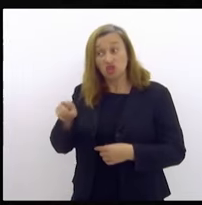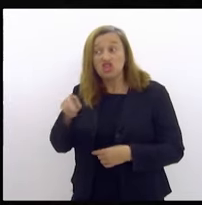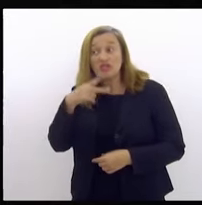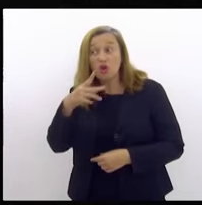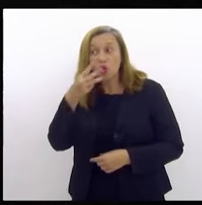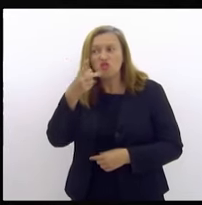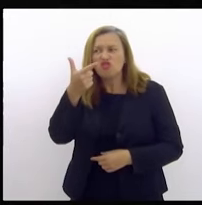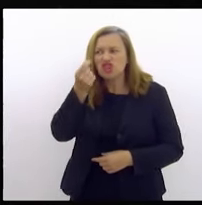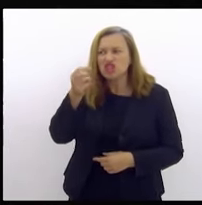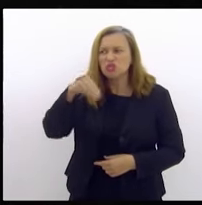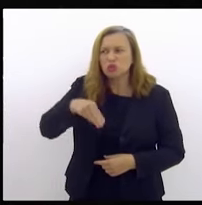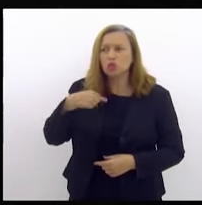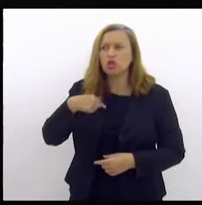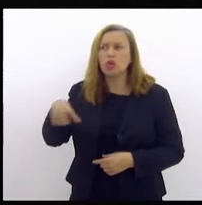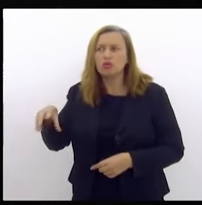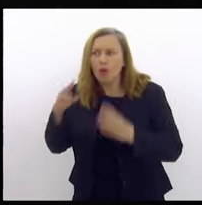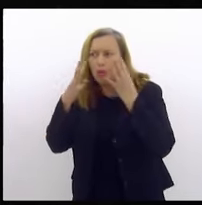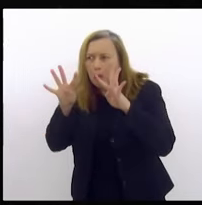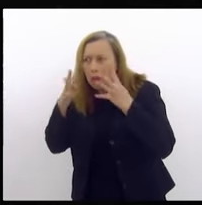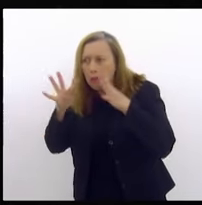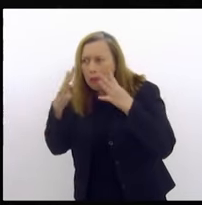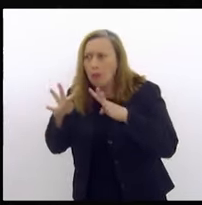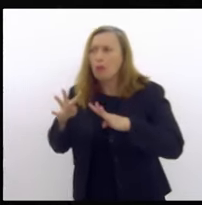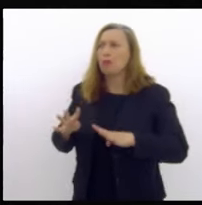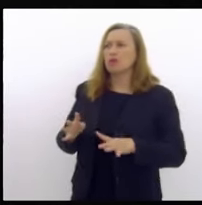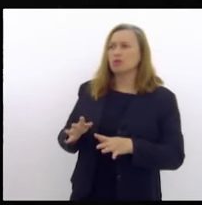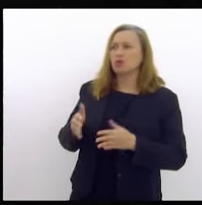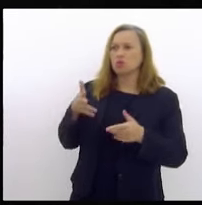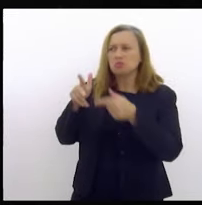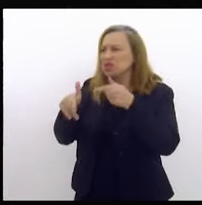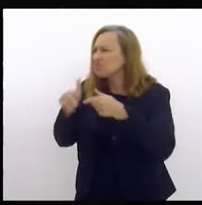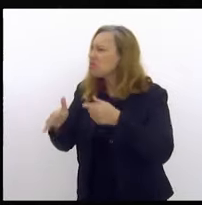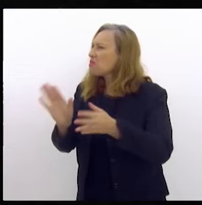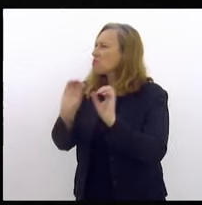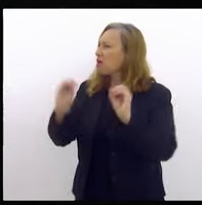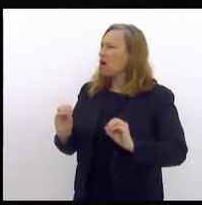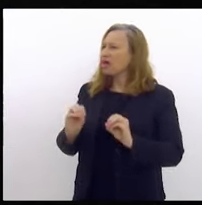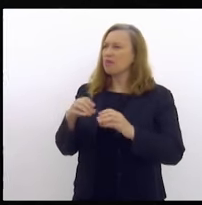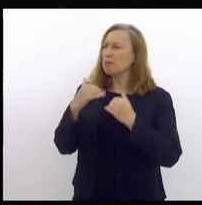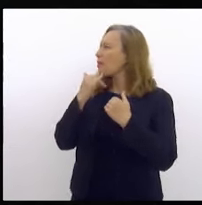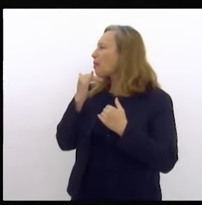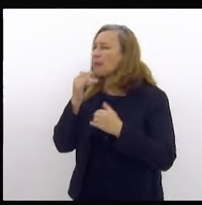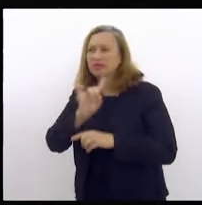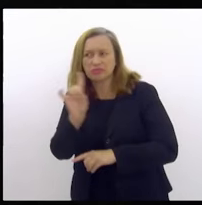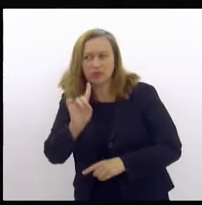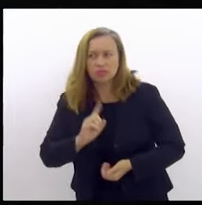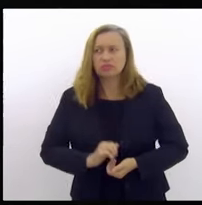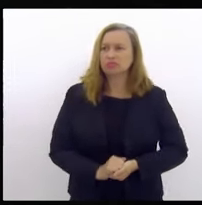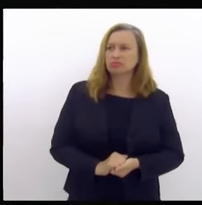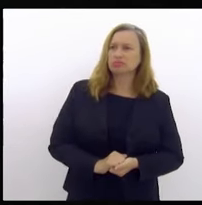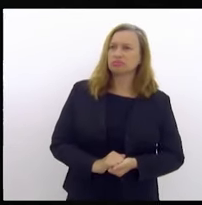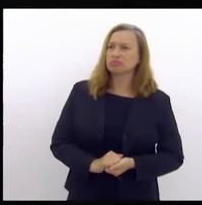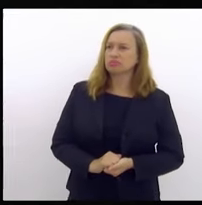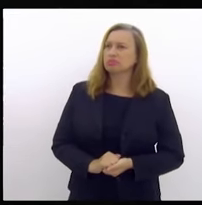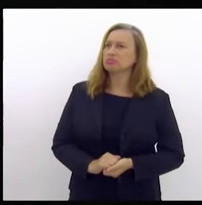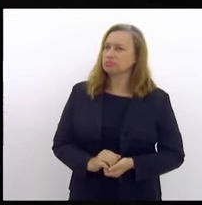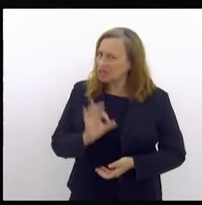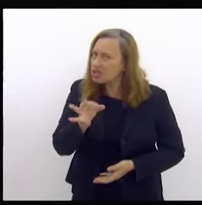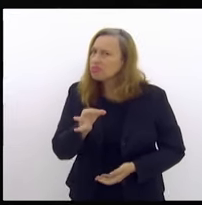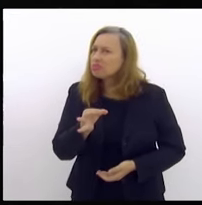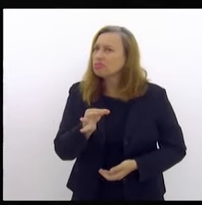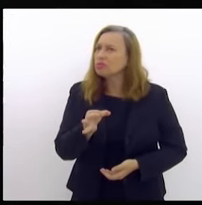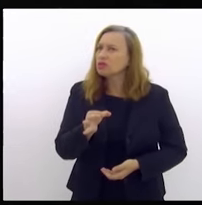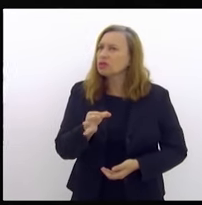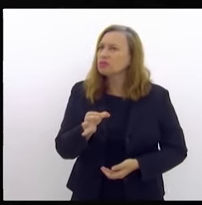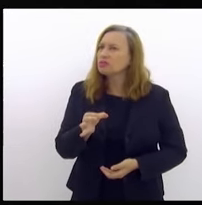durante 20 minutos, fiquei te ouvindo. Não te interrompi em momento nenhum. Nem fiquei de conversinha paralela com ninguém. Eu sou pelo que é certo. Eu